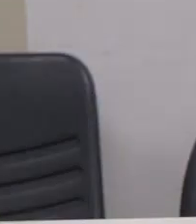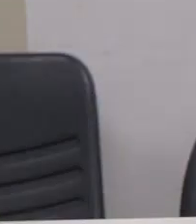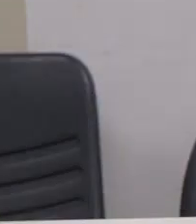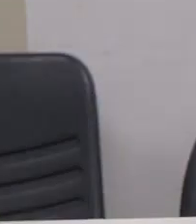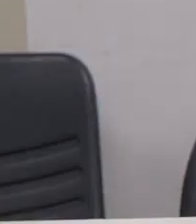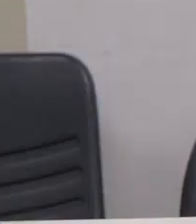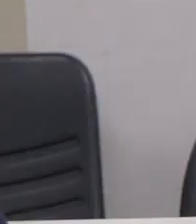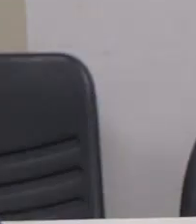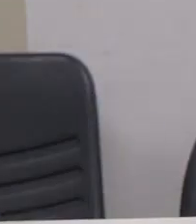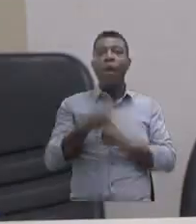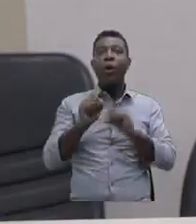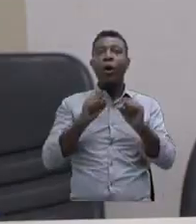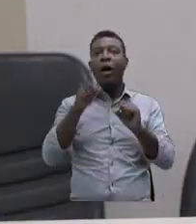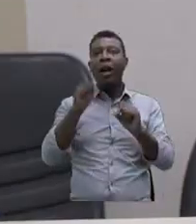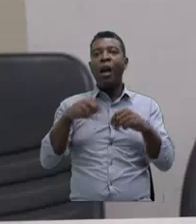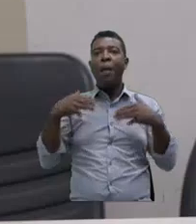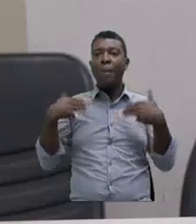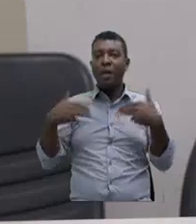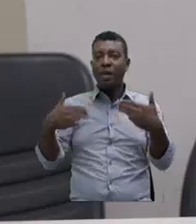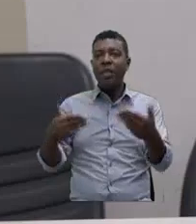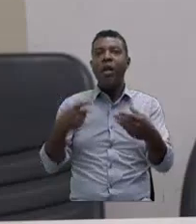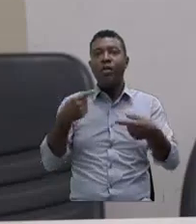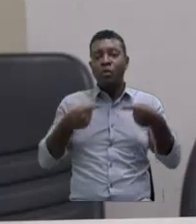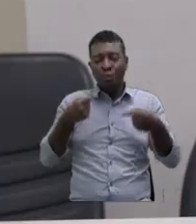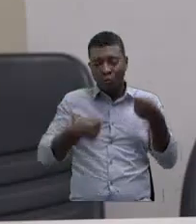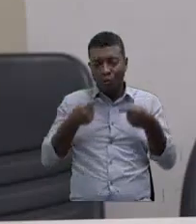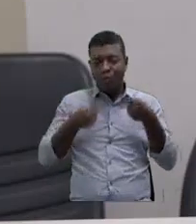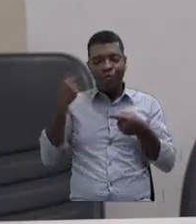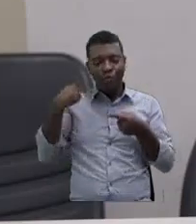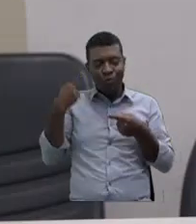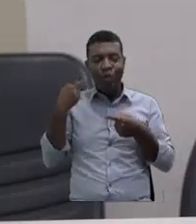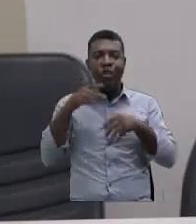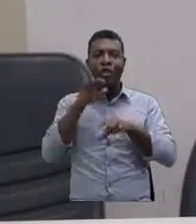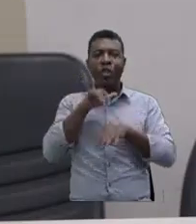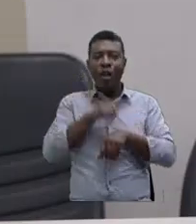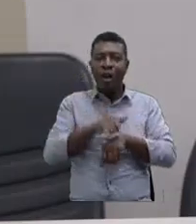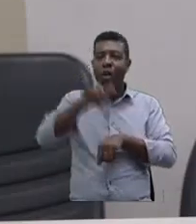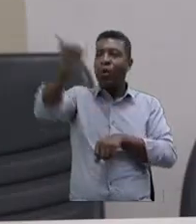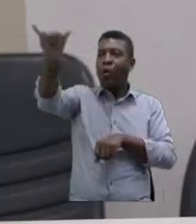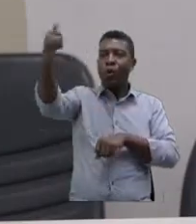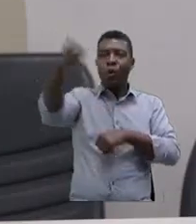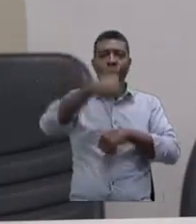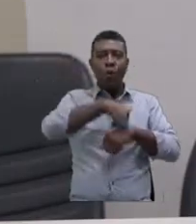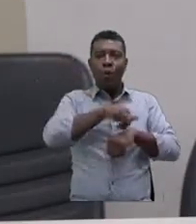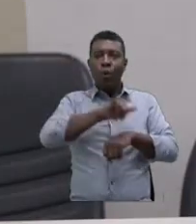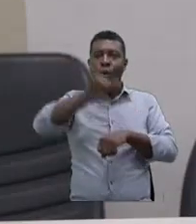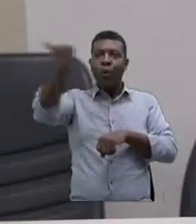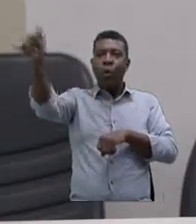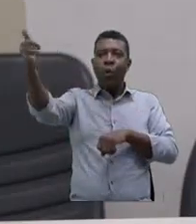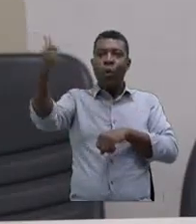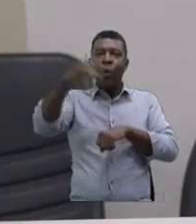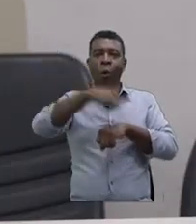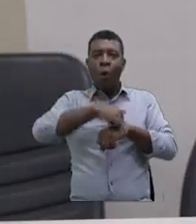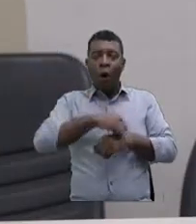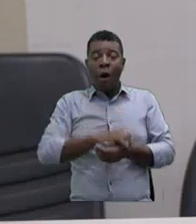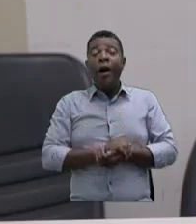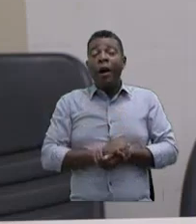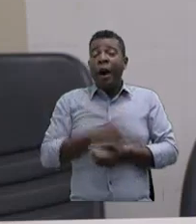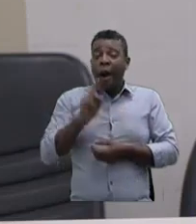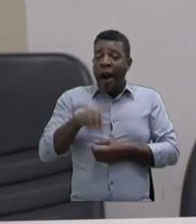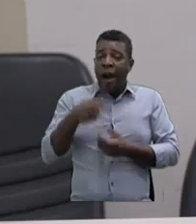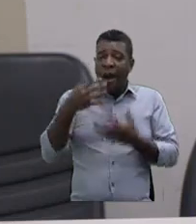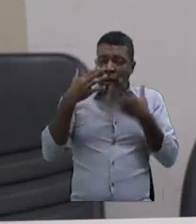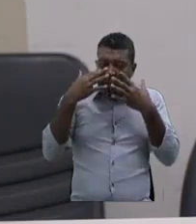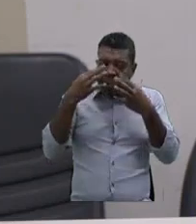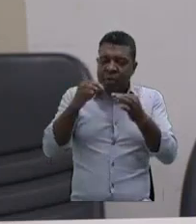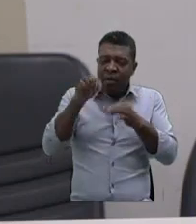aviação, isso é a política que foi implementada, que está possibilitando a atração de voos. O